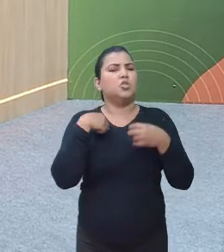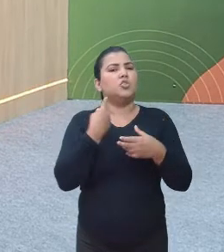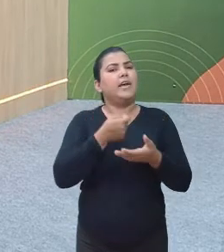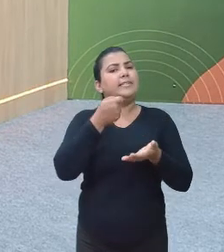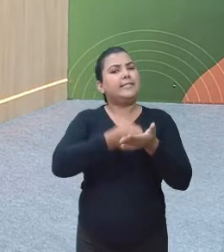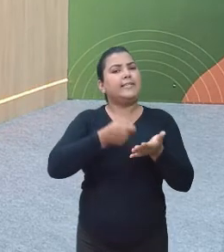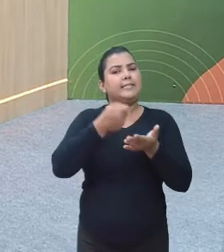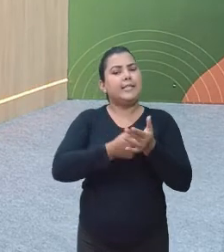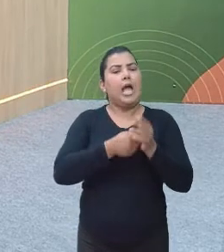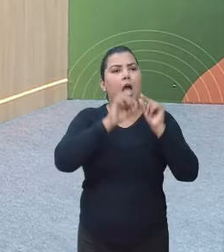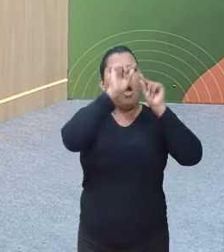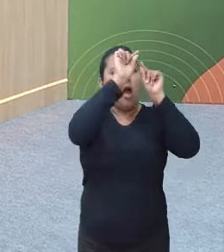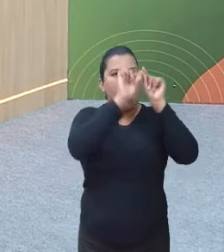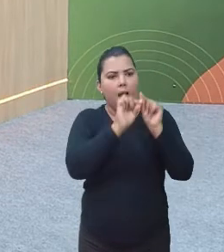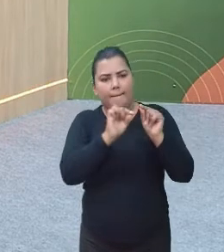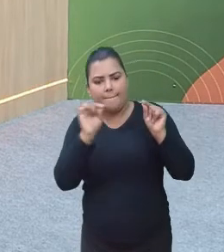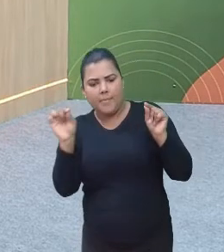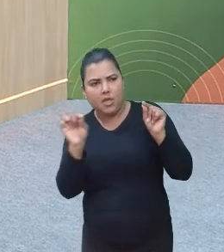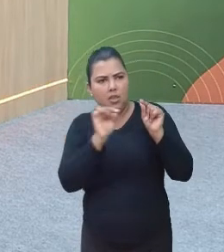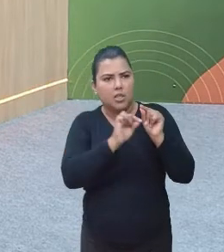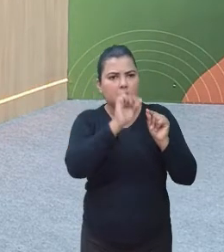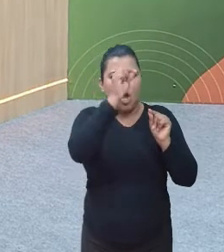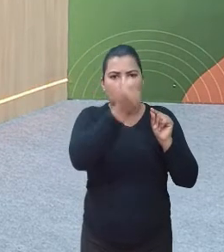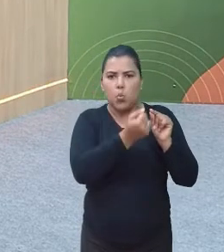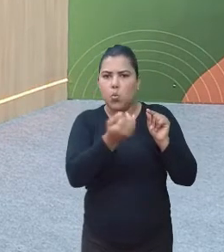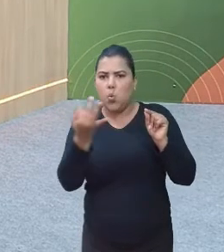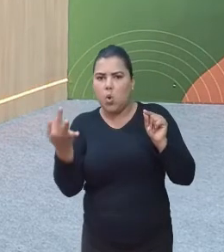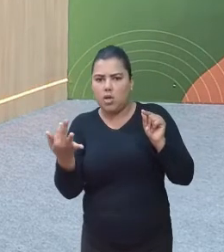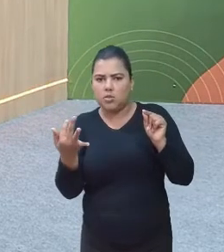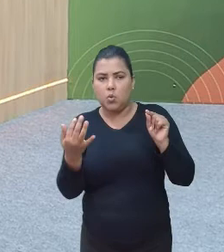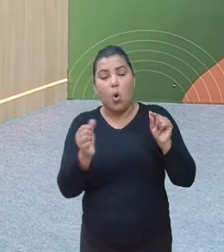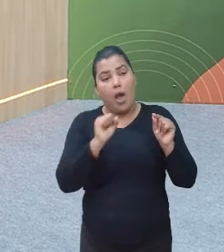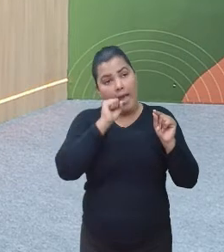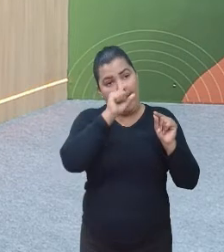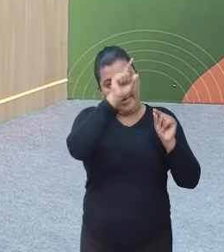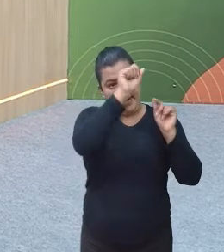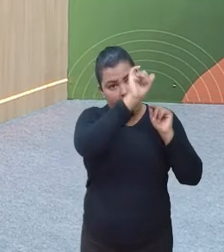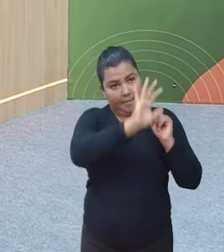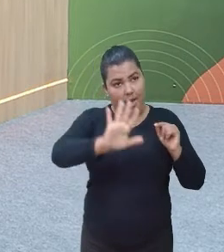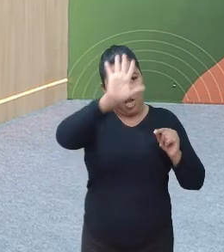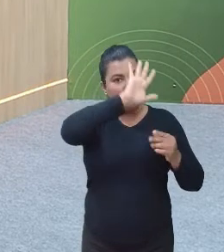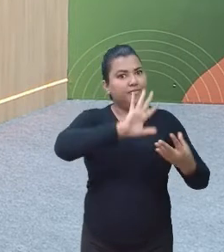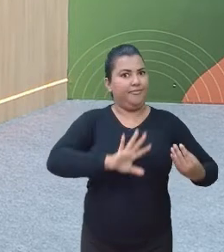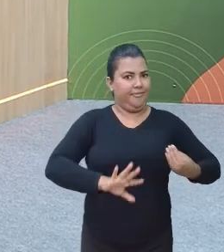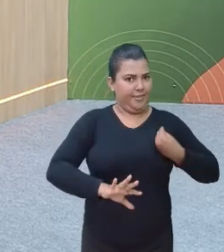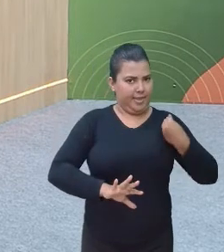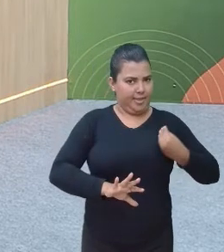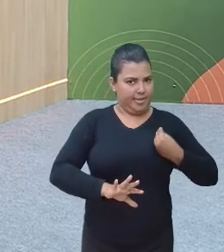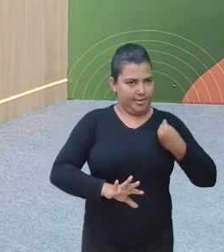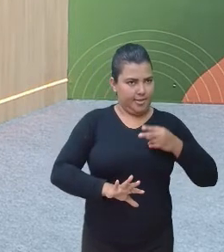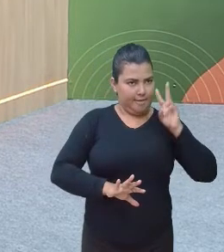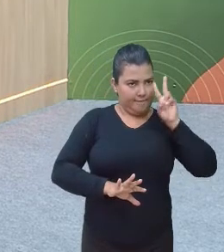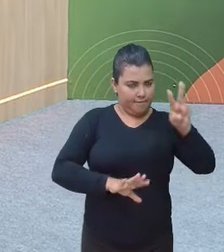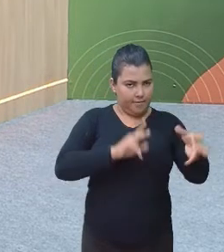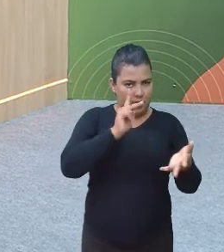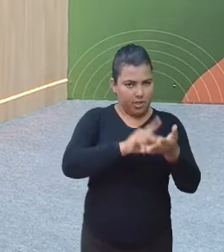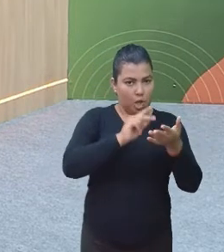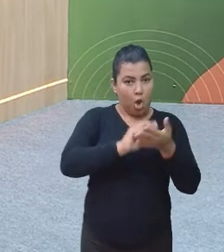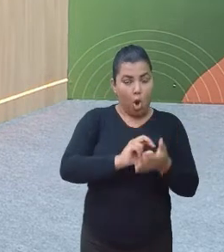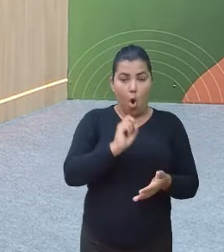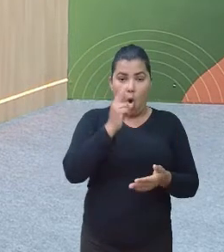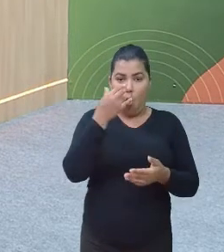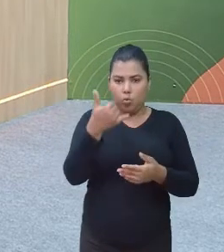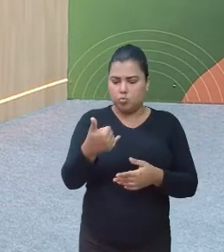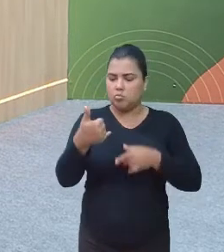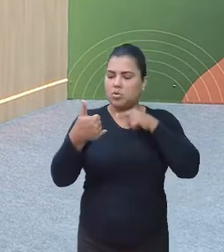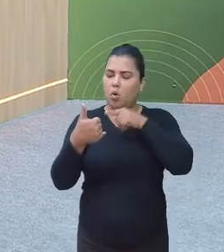as dimensões das figuras, seja da figura real ou da figura no meu celular, eu vou observar as dimensões,